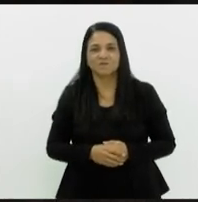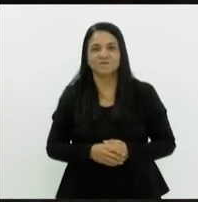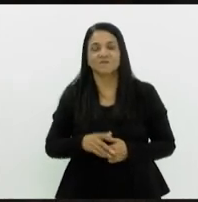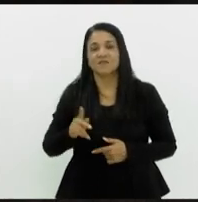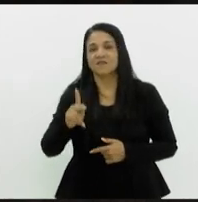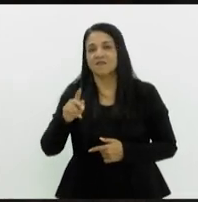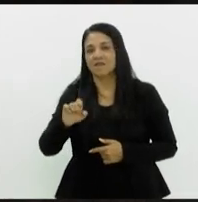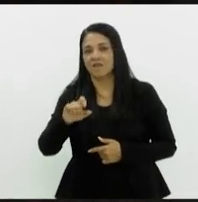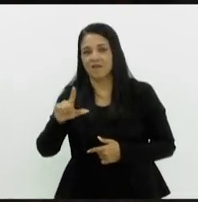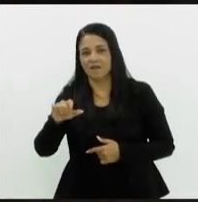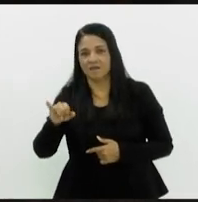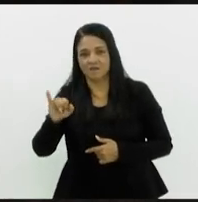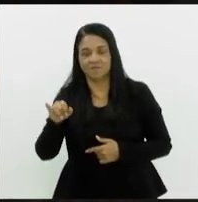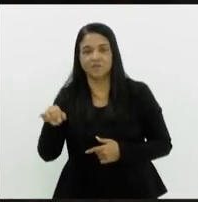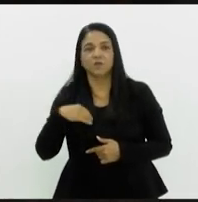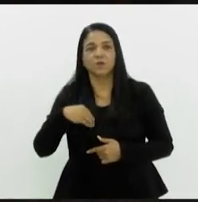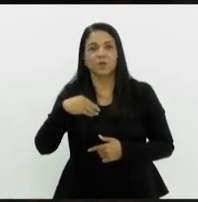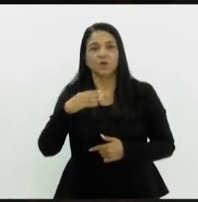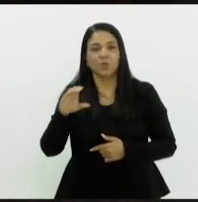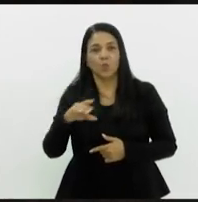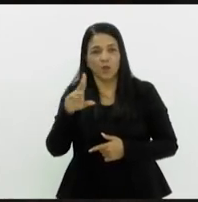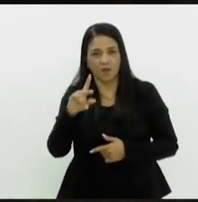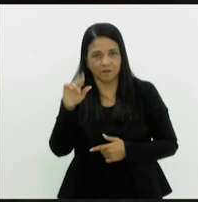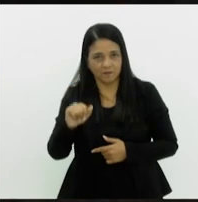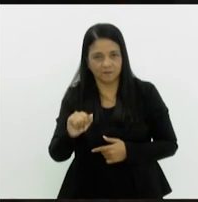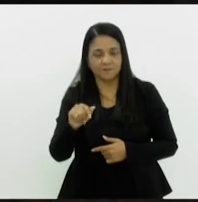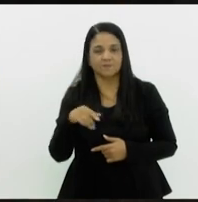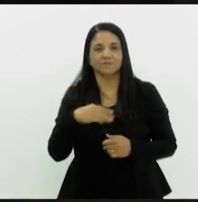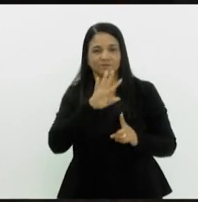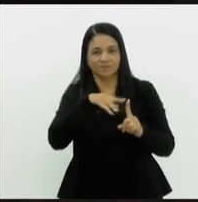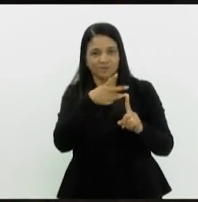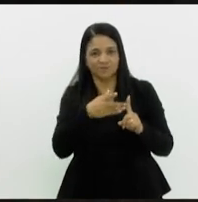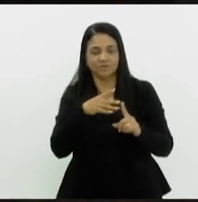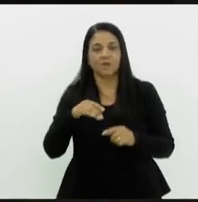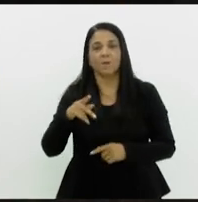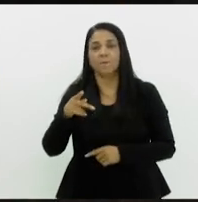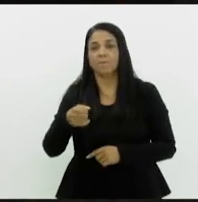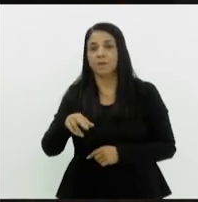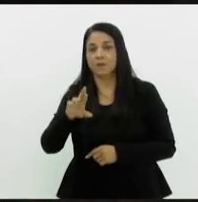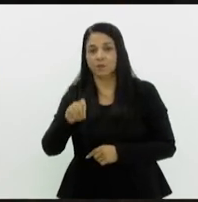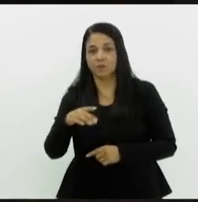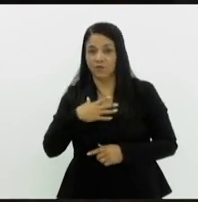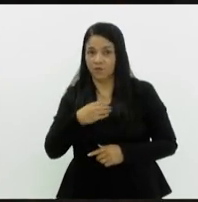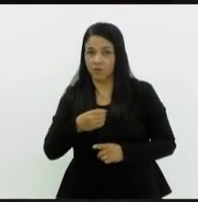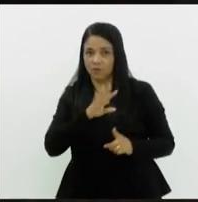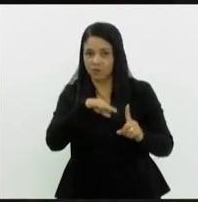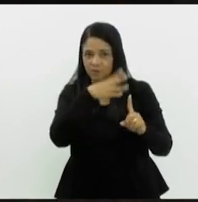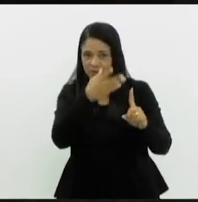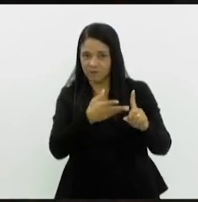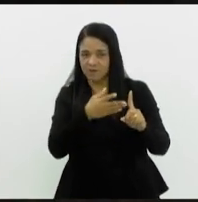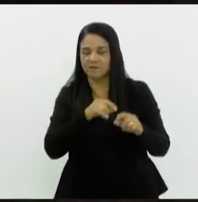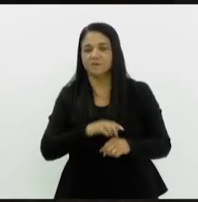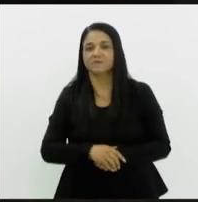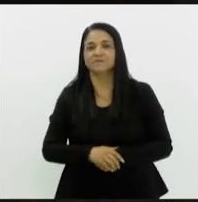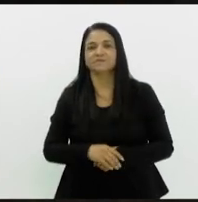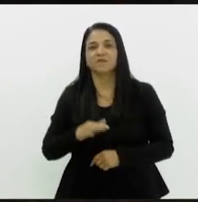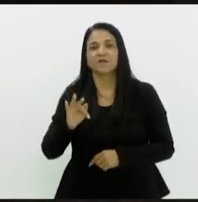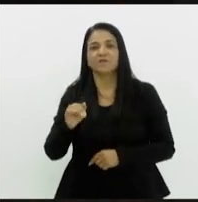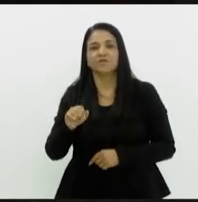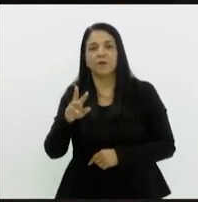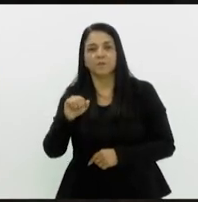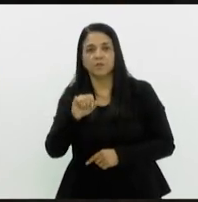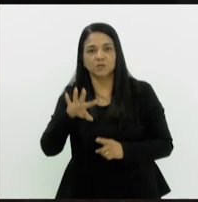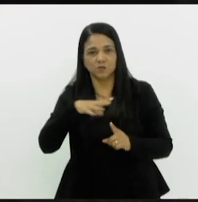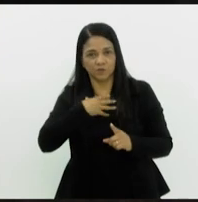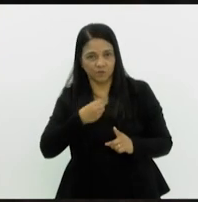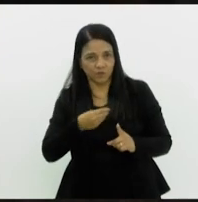Kelly Oliveira de Almeida, cunhada do homenageado, Pedro Mouzinho, filho do capitão Mouzinho, Fabrício Mouzinho,